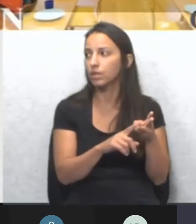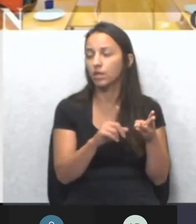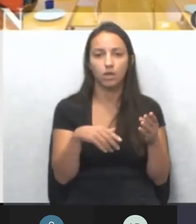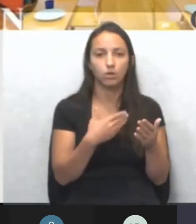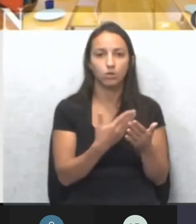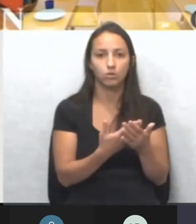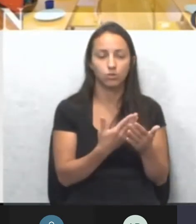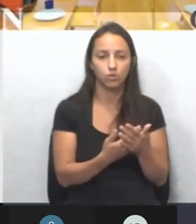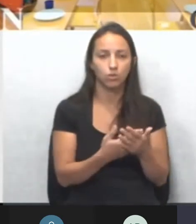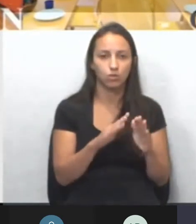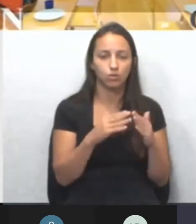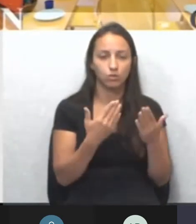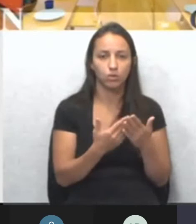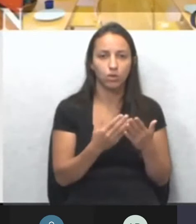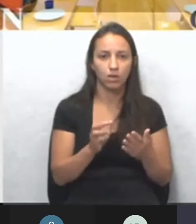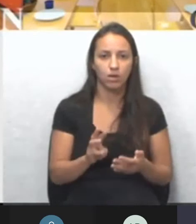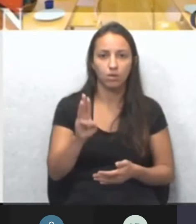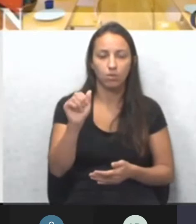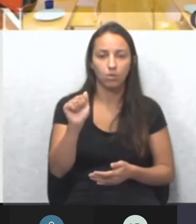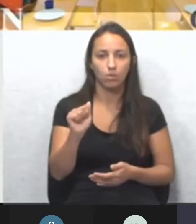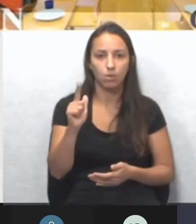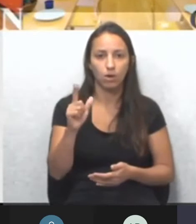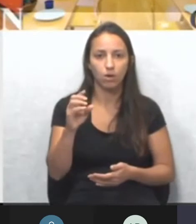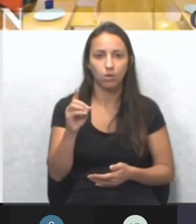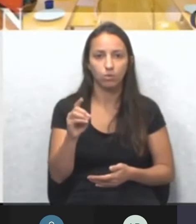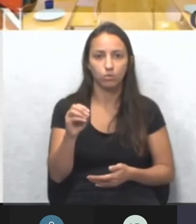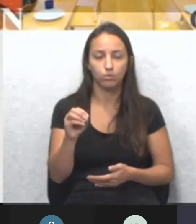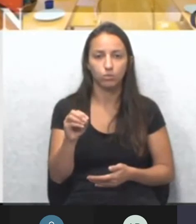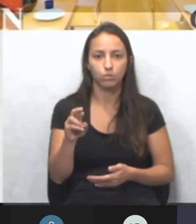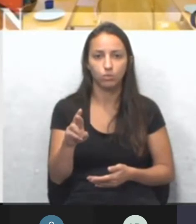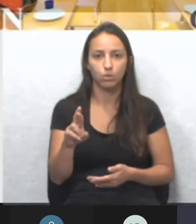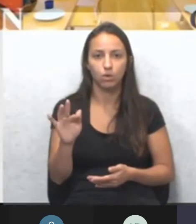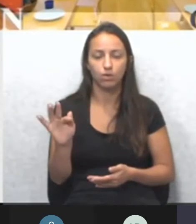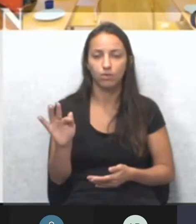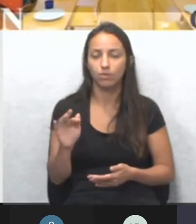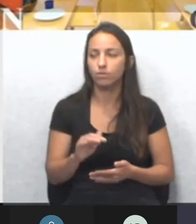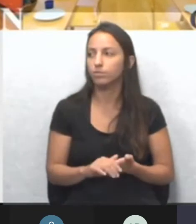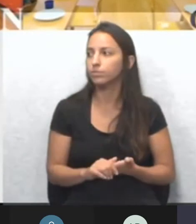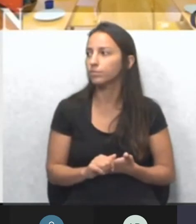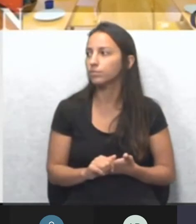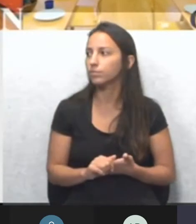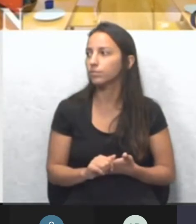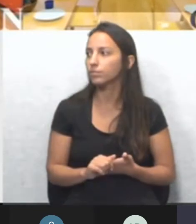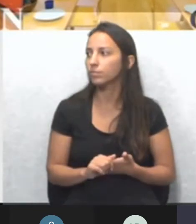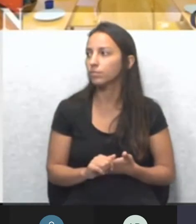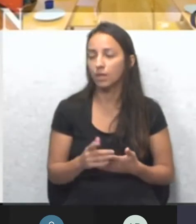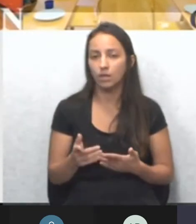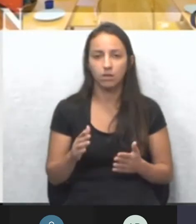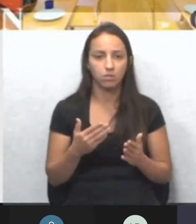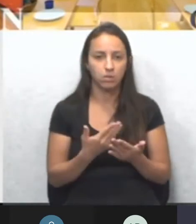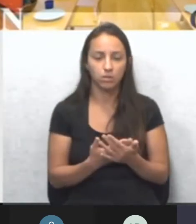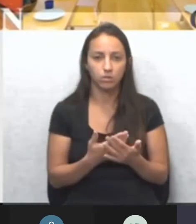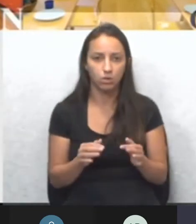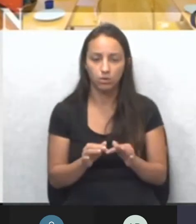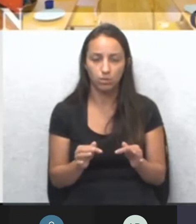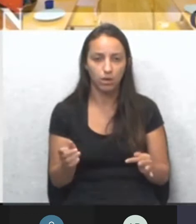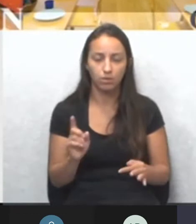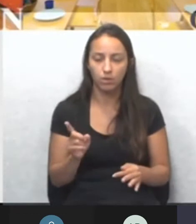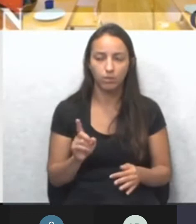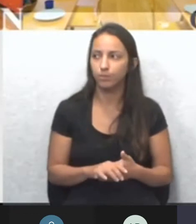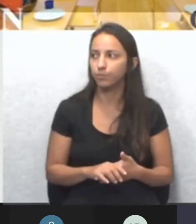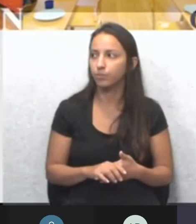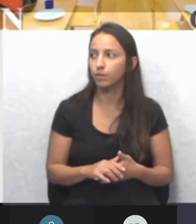Waldorf, porém de educação infantil, ela não é de uma escola convencional.